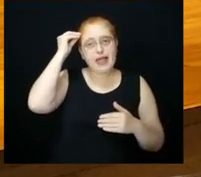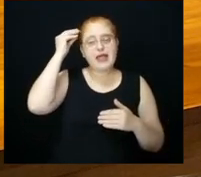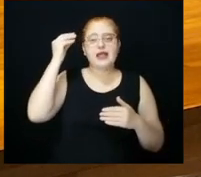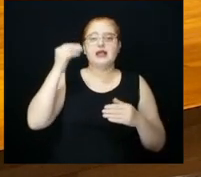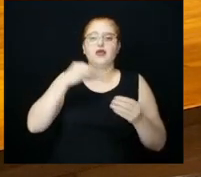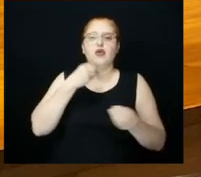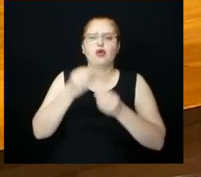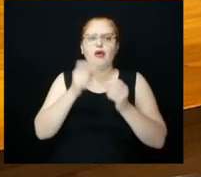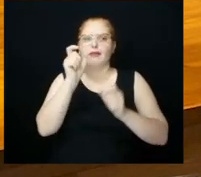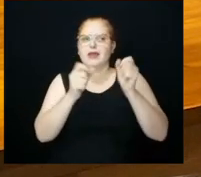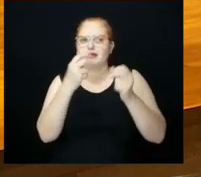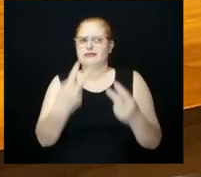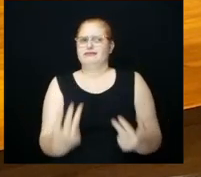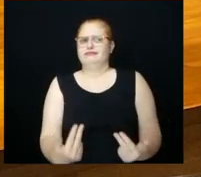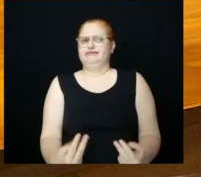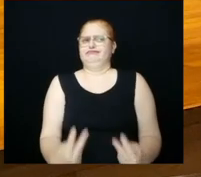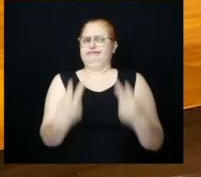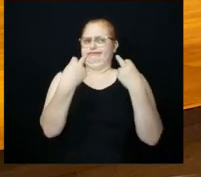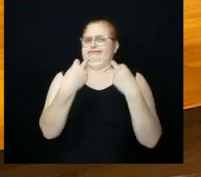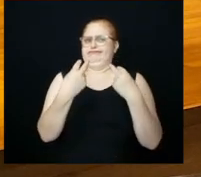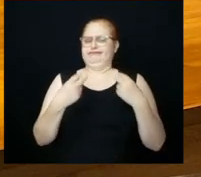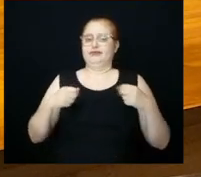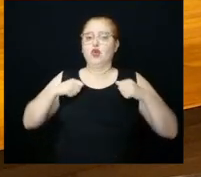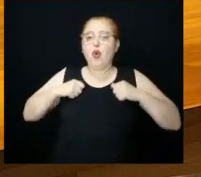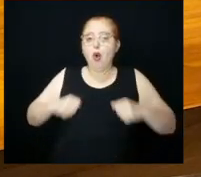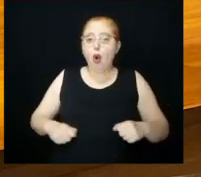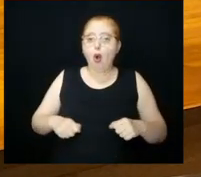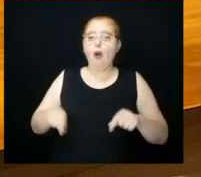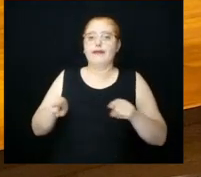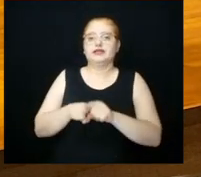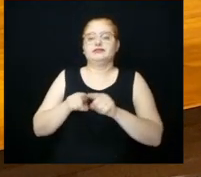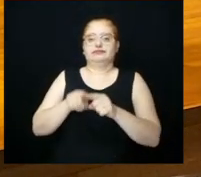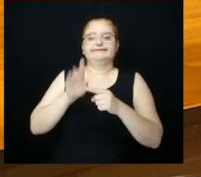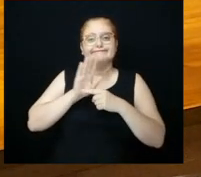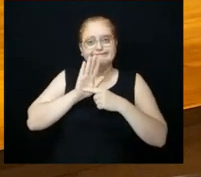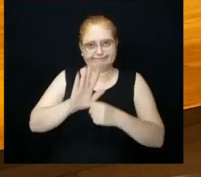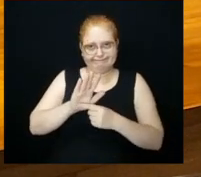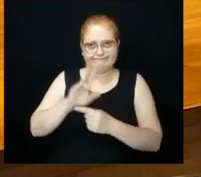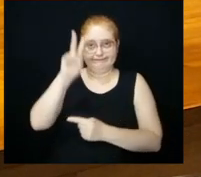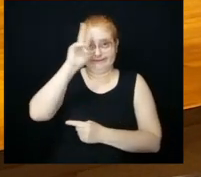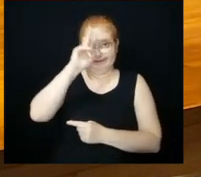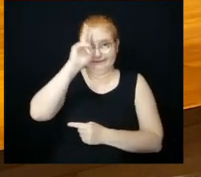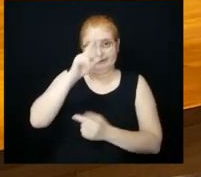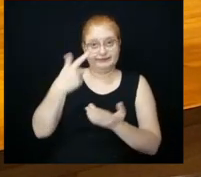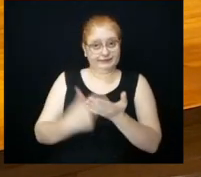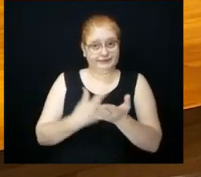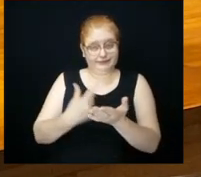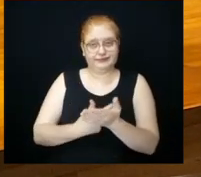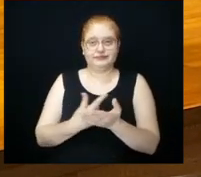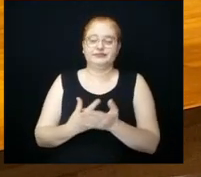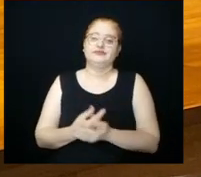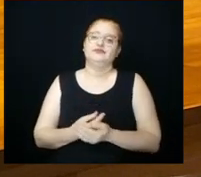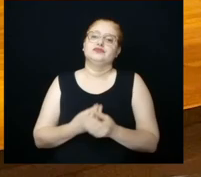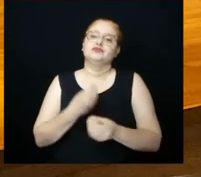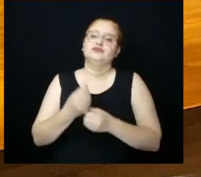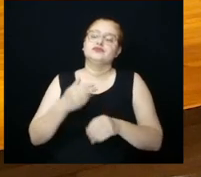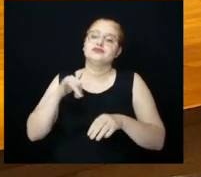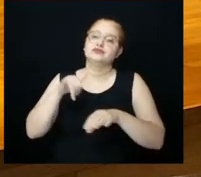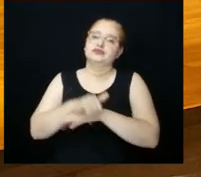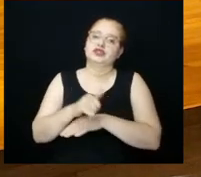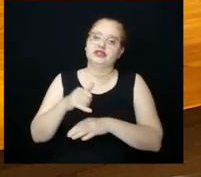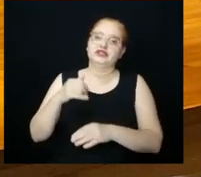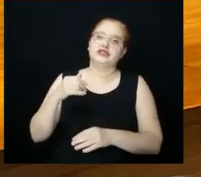ela era vista, das suas roupas, tudo isso ela traz aqui nessa história, né? E como isso se constitui num